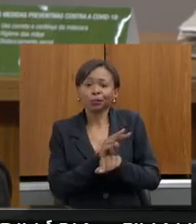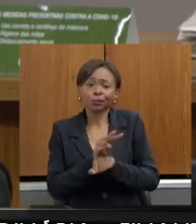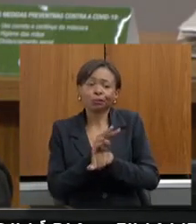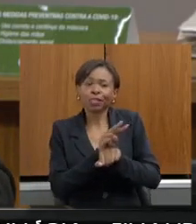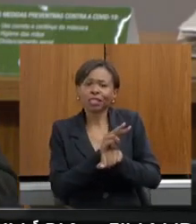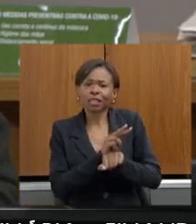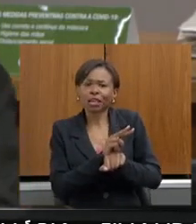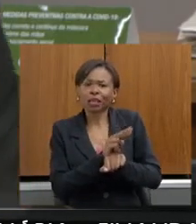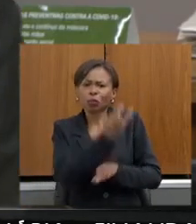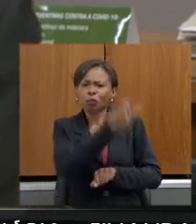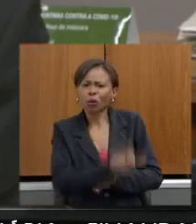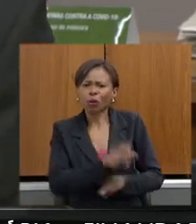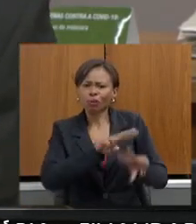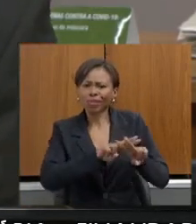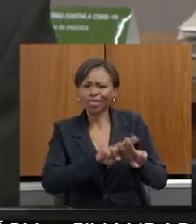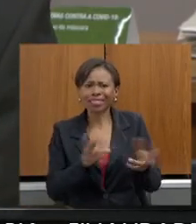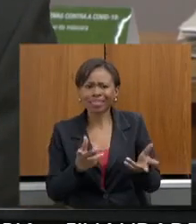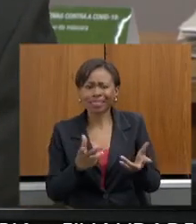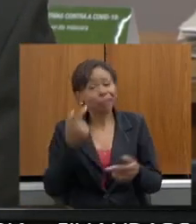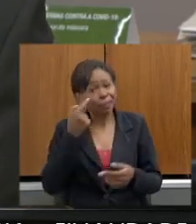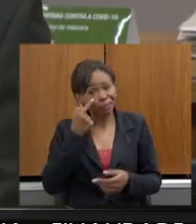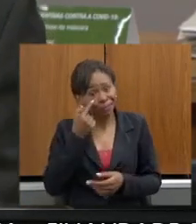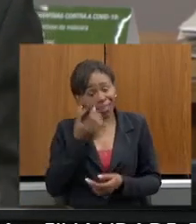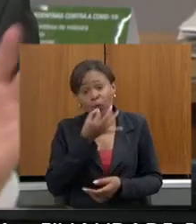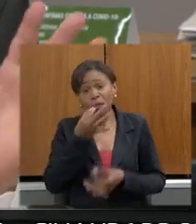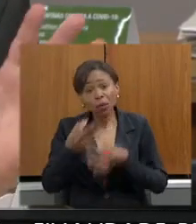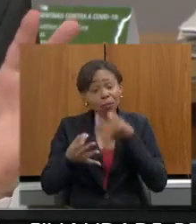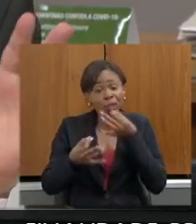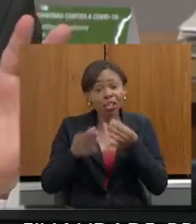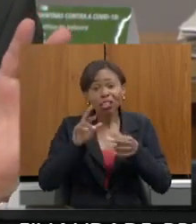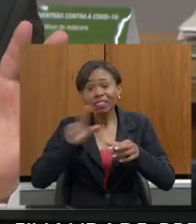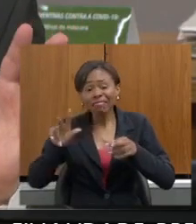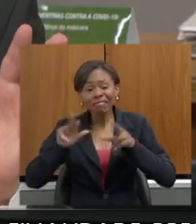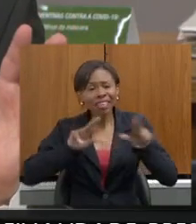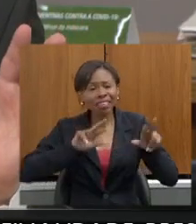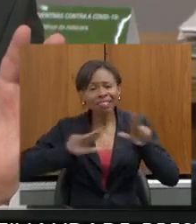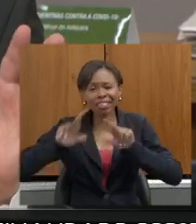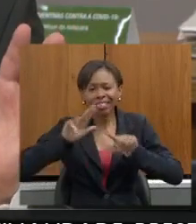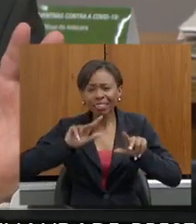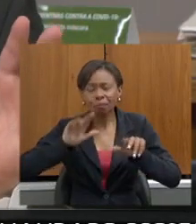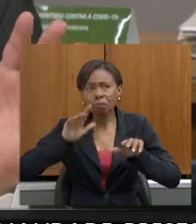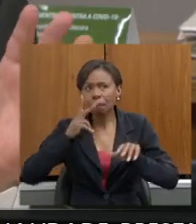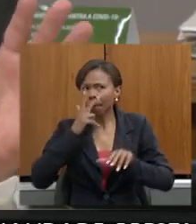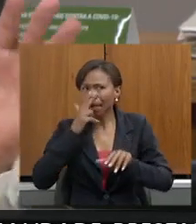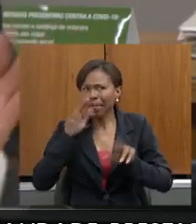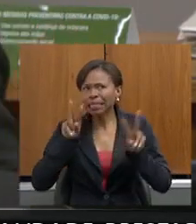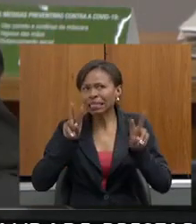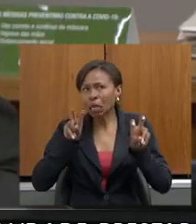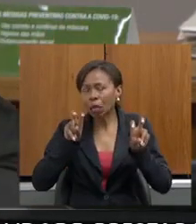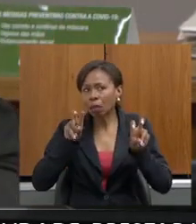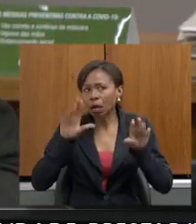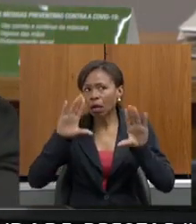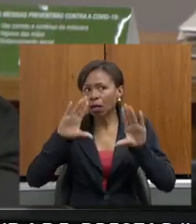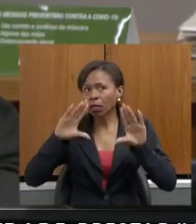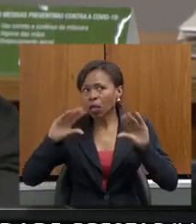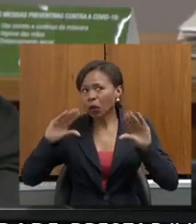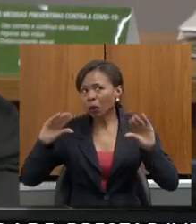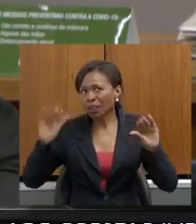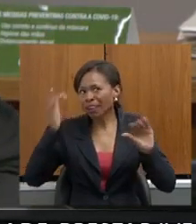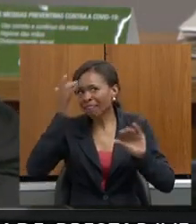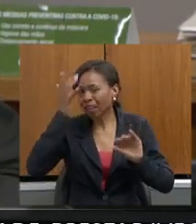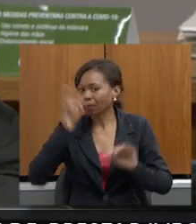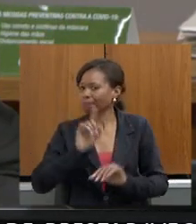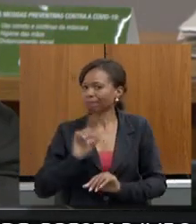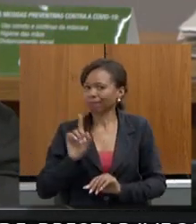quanto as opiniões às vezes são diferentes sobre temas assim parece que a priori tão tranquilos né Eu acho que é por esse